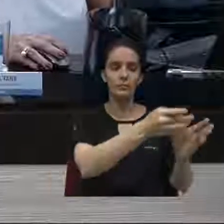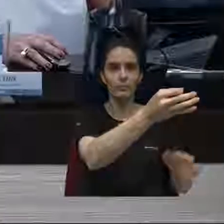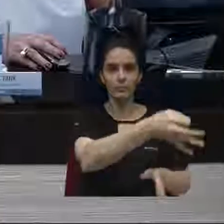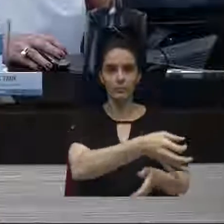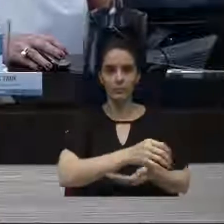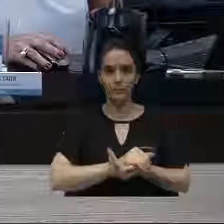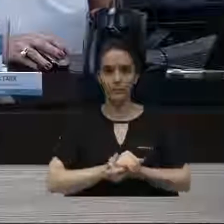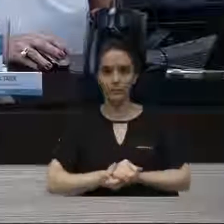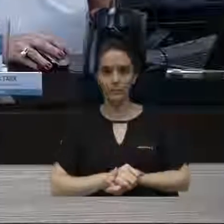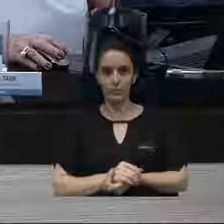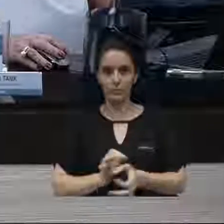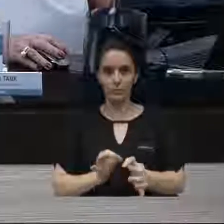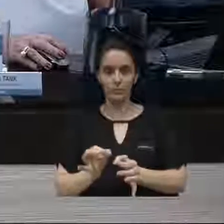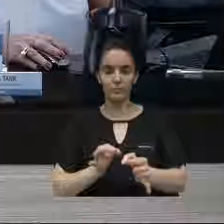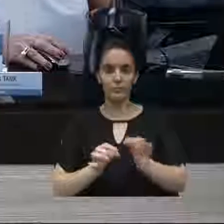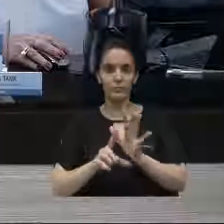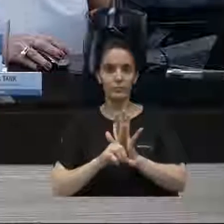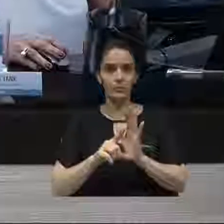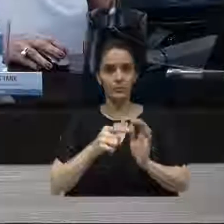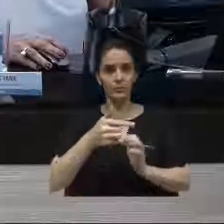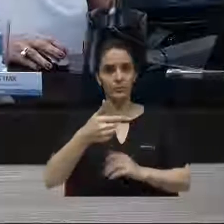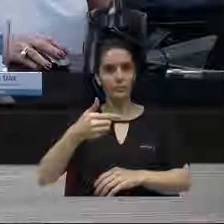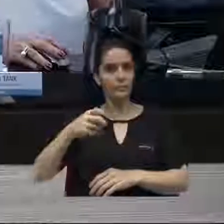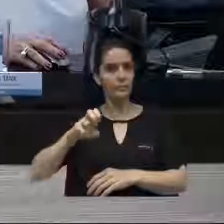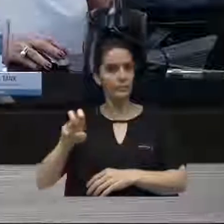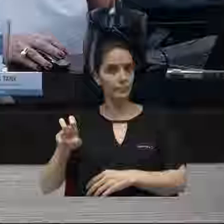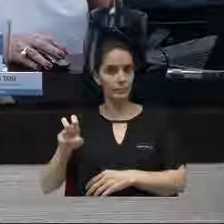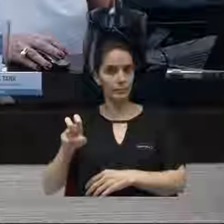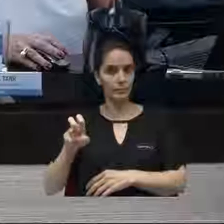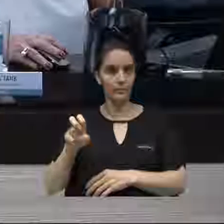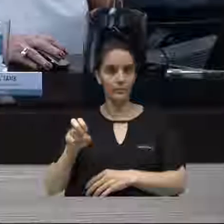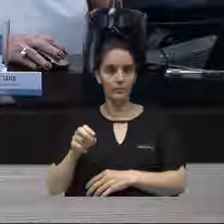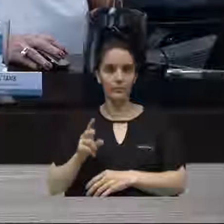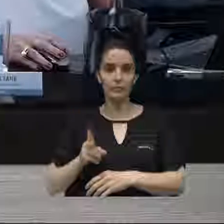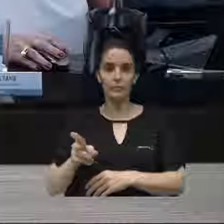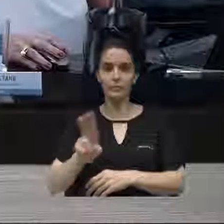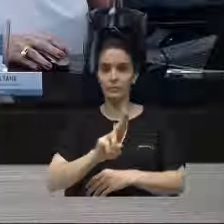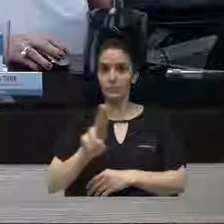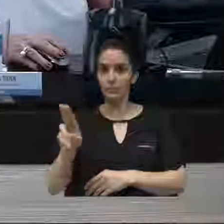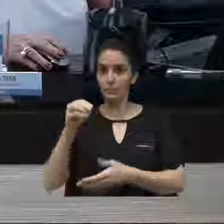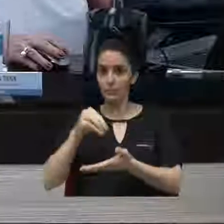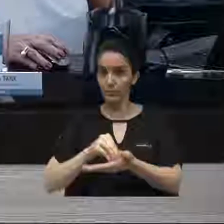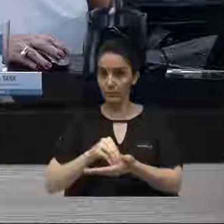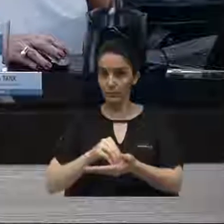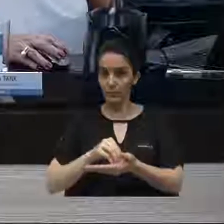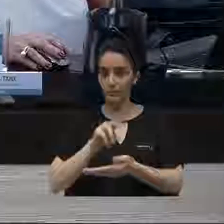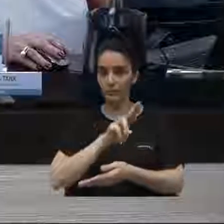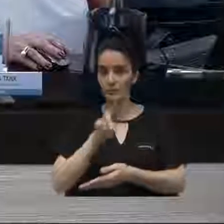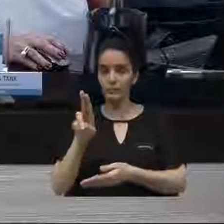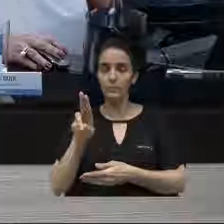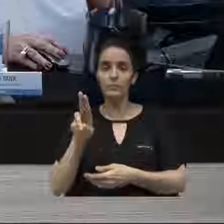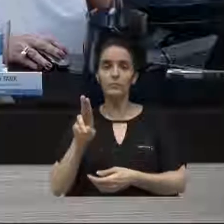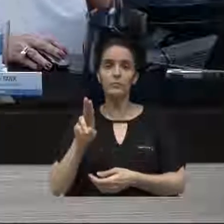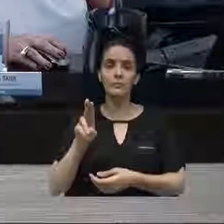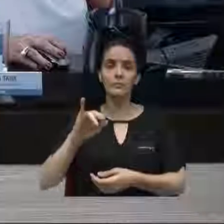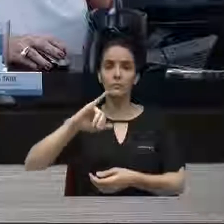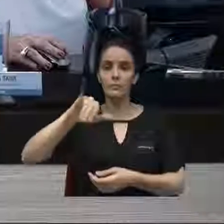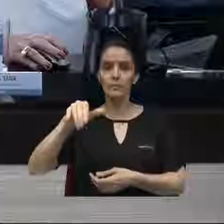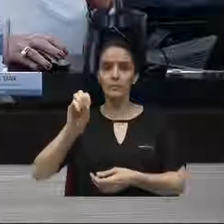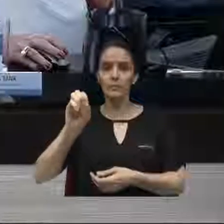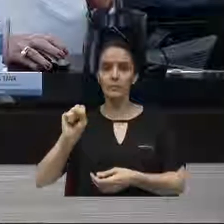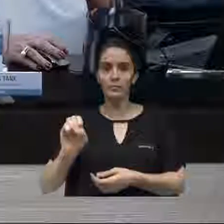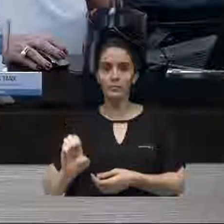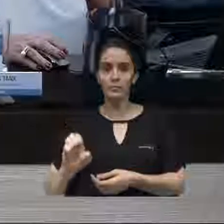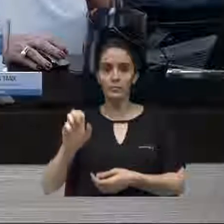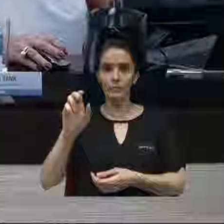comissões competentes. Projeto de Lei 255 perpetua e denomina o nome de Dr. José Joaquim